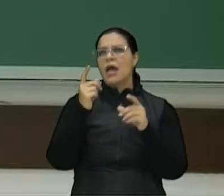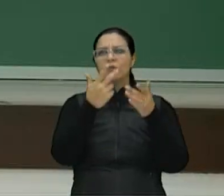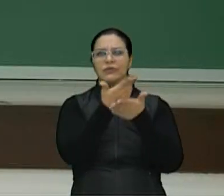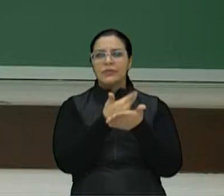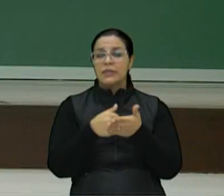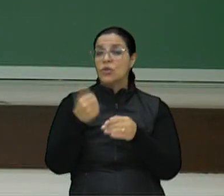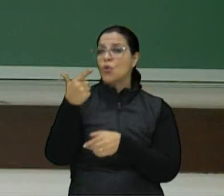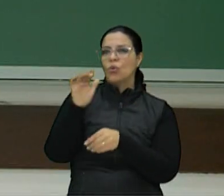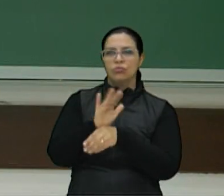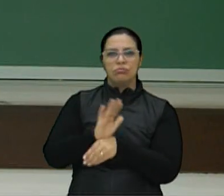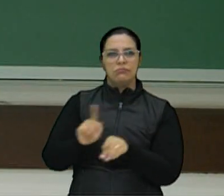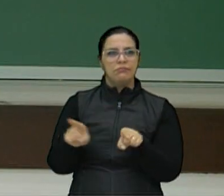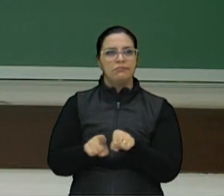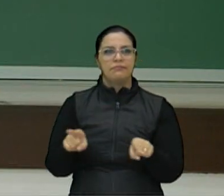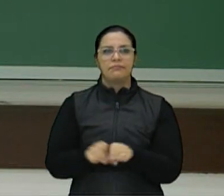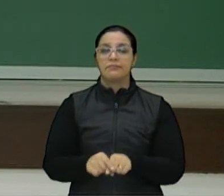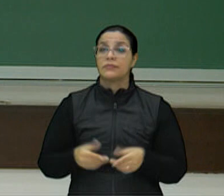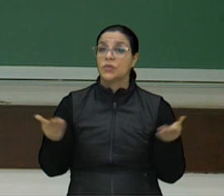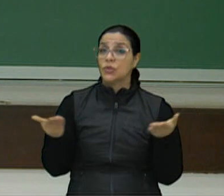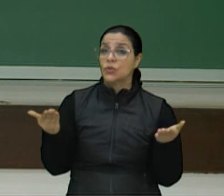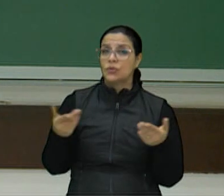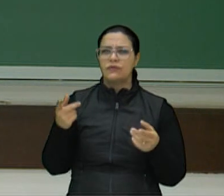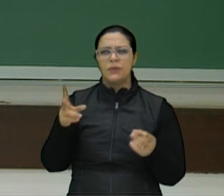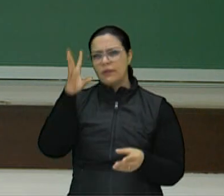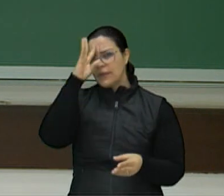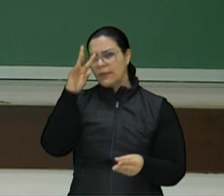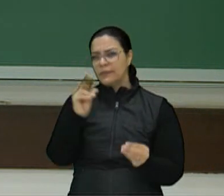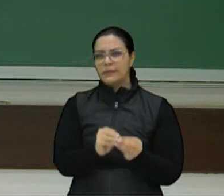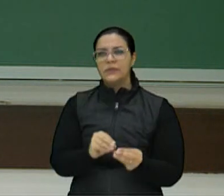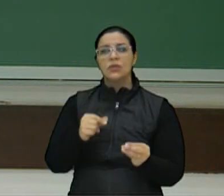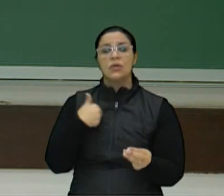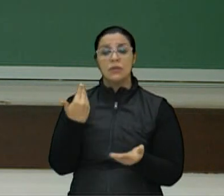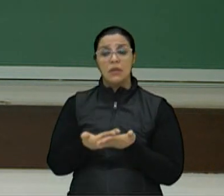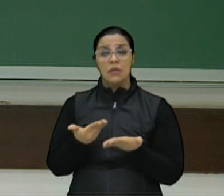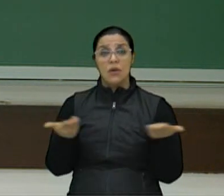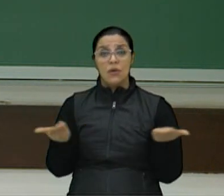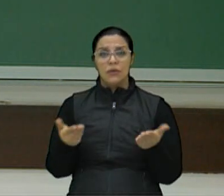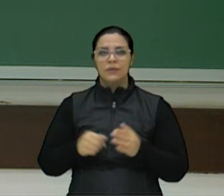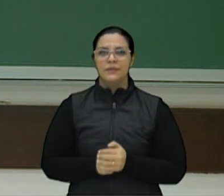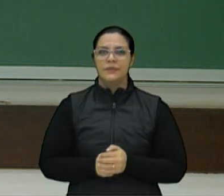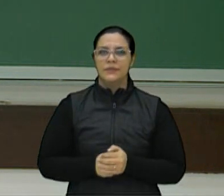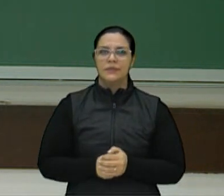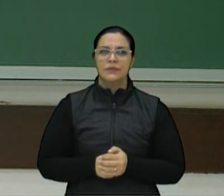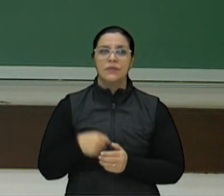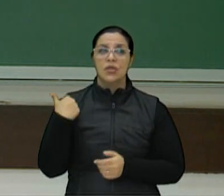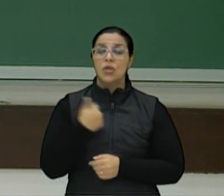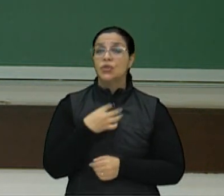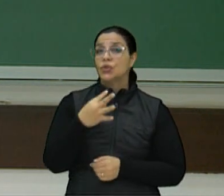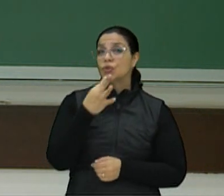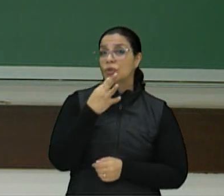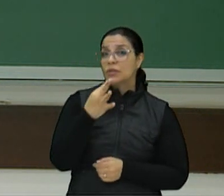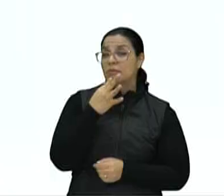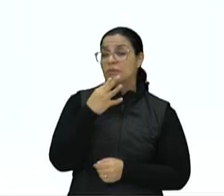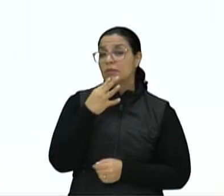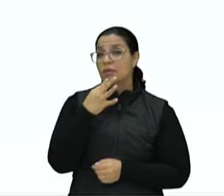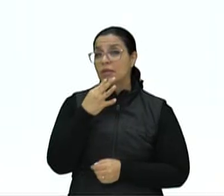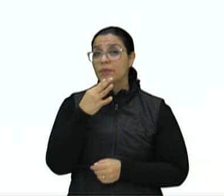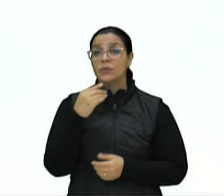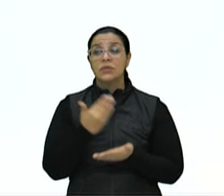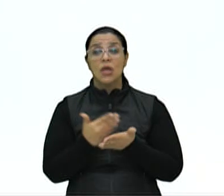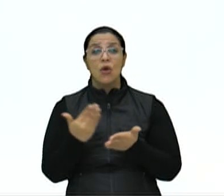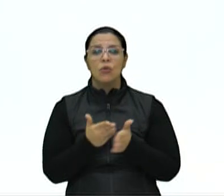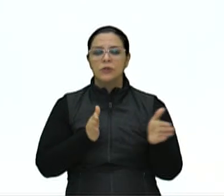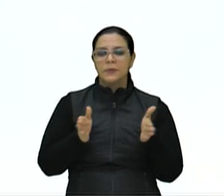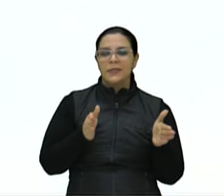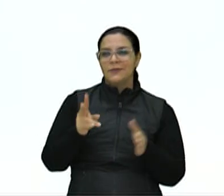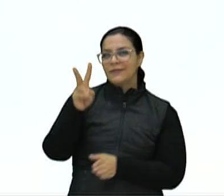outros vídeos também. Então vamos relembrar o que nós aprendemos nessa aula? Nós conhecemos alguns momentos importantes